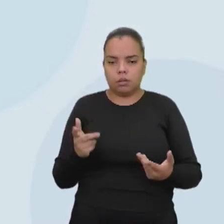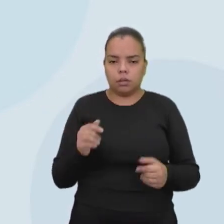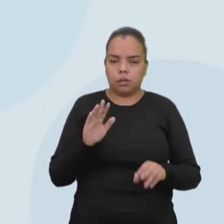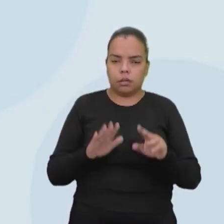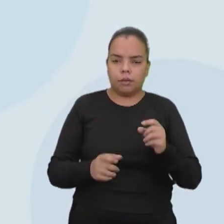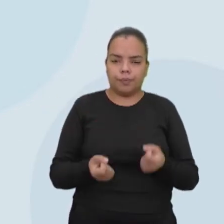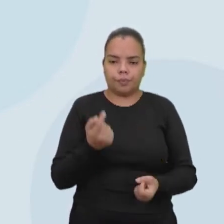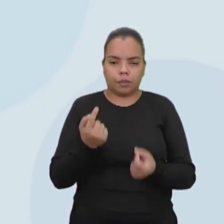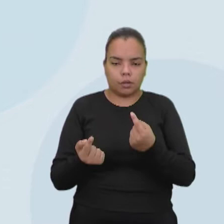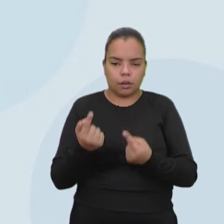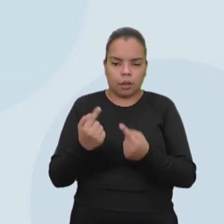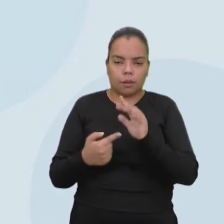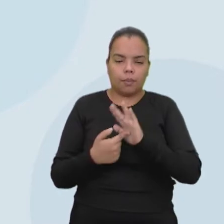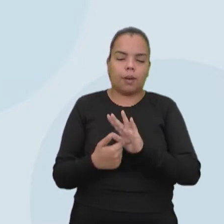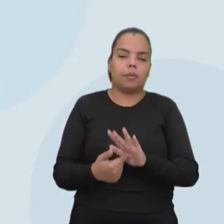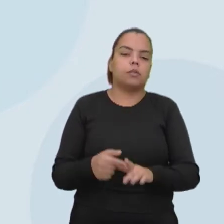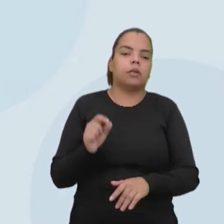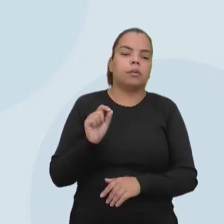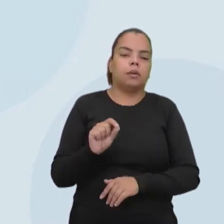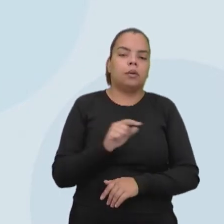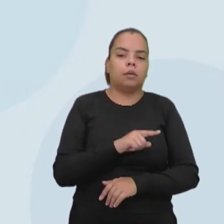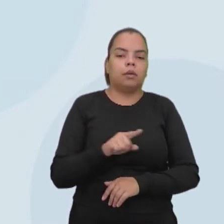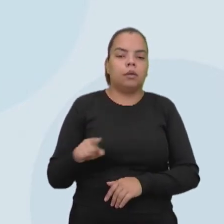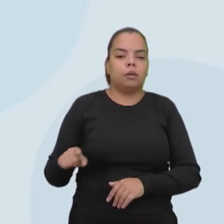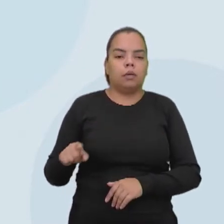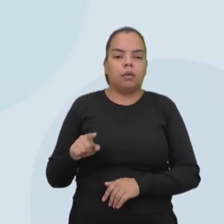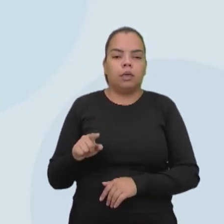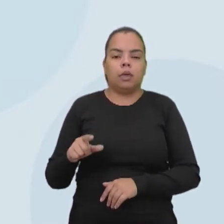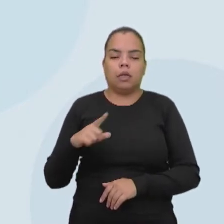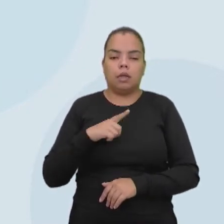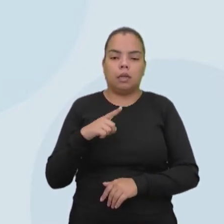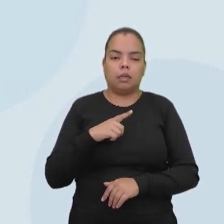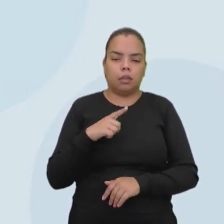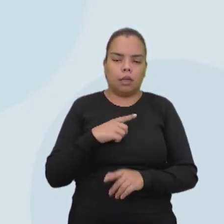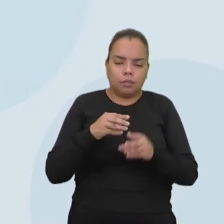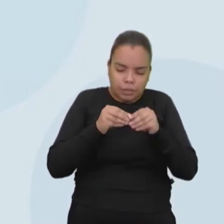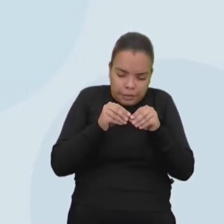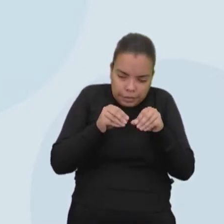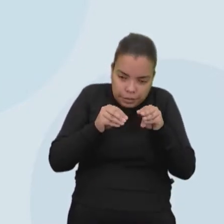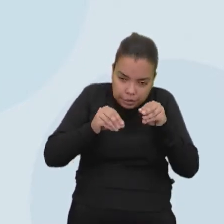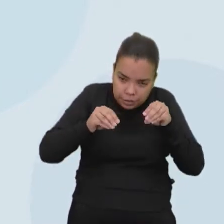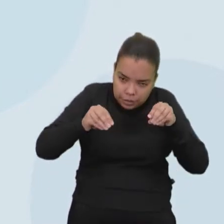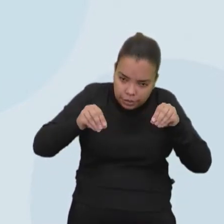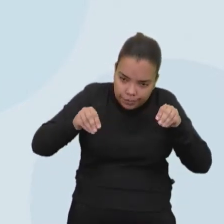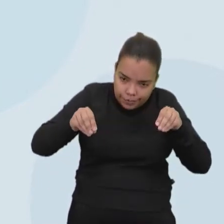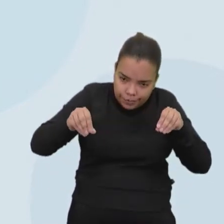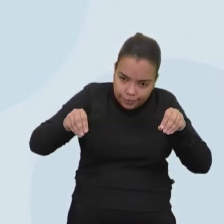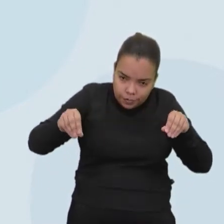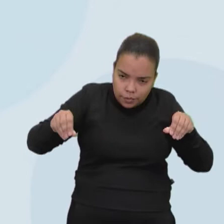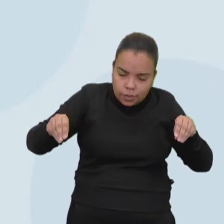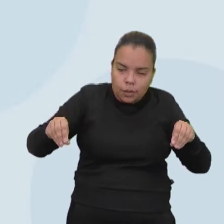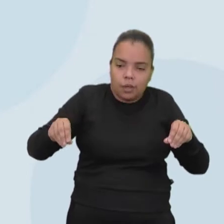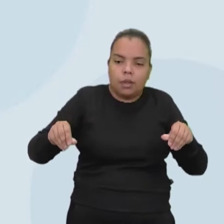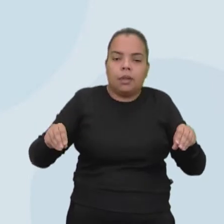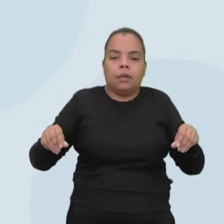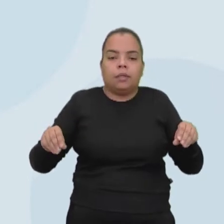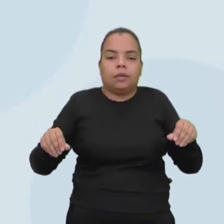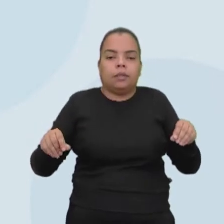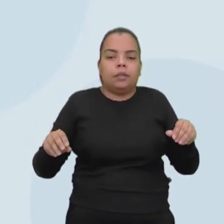muito grossa, média, fina, muito fina, né, tem de 1 milímetro